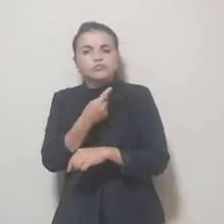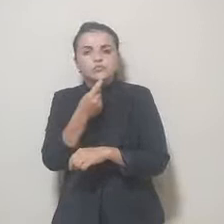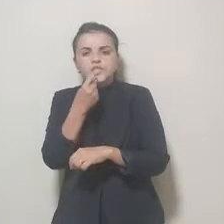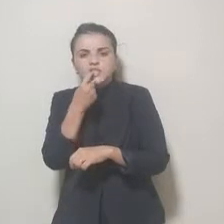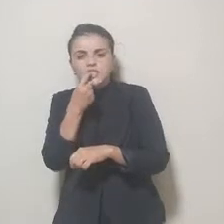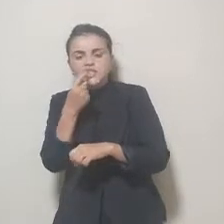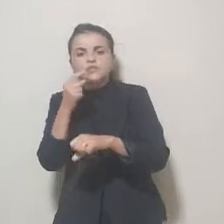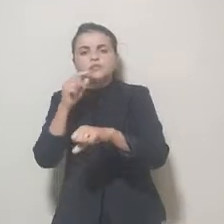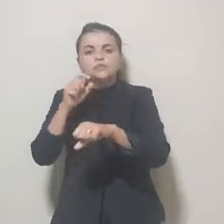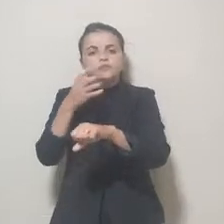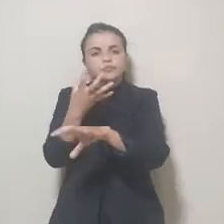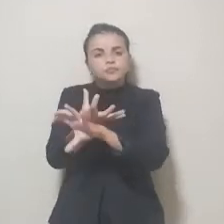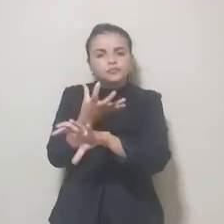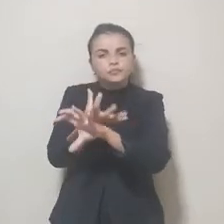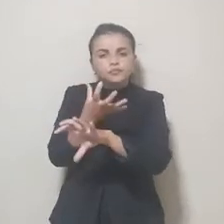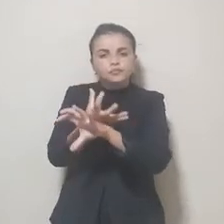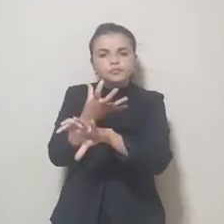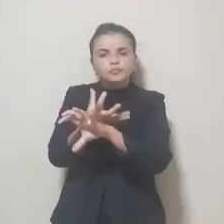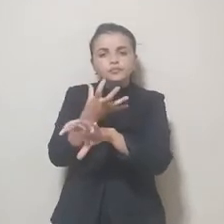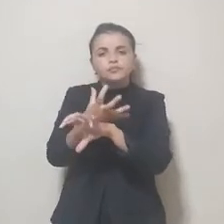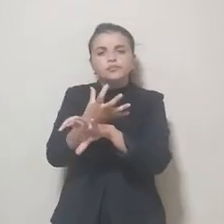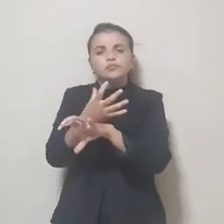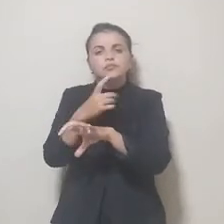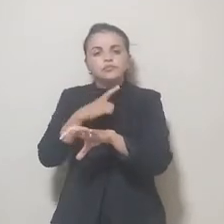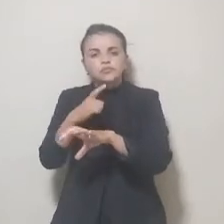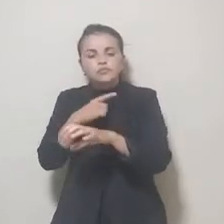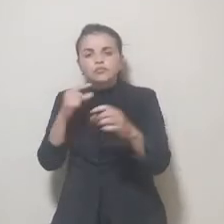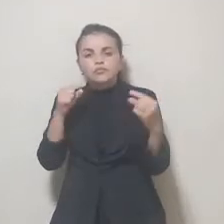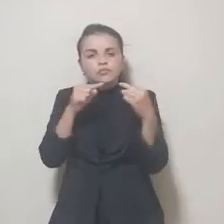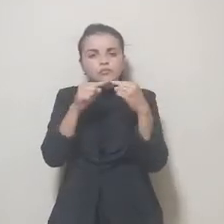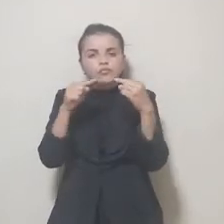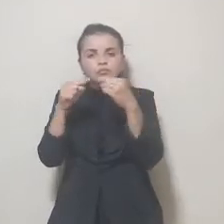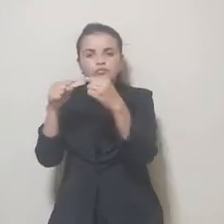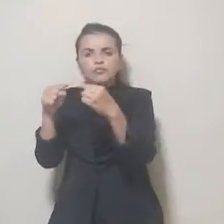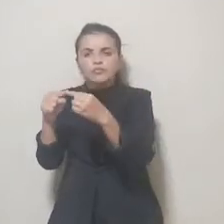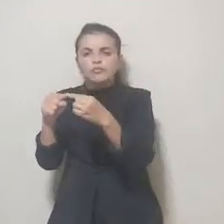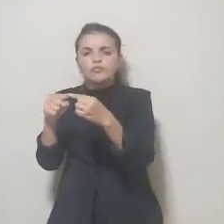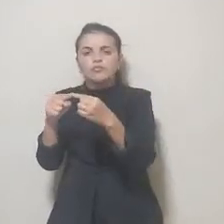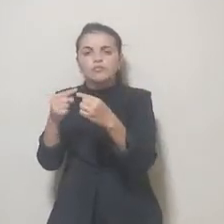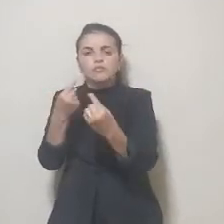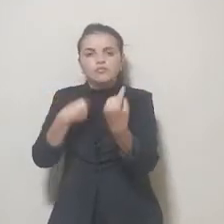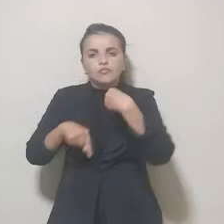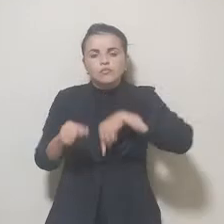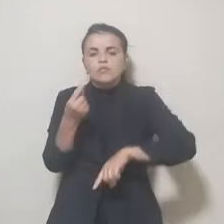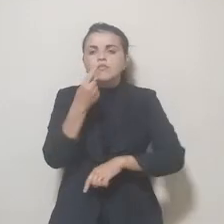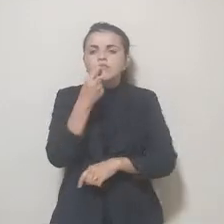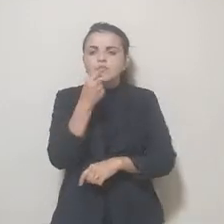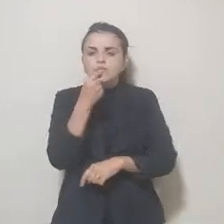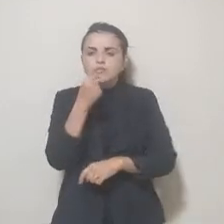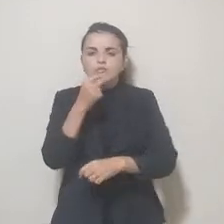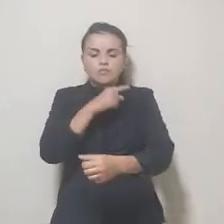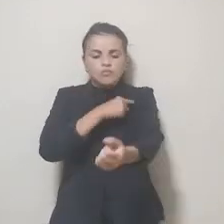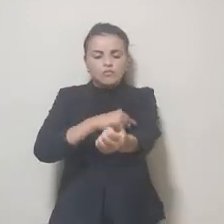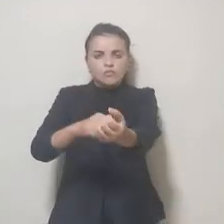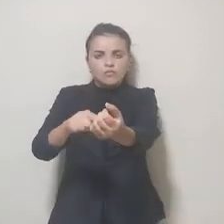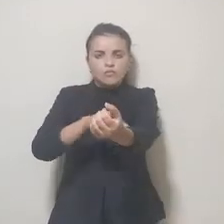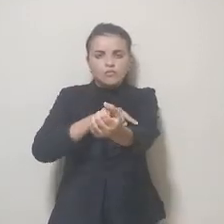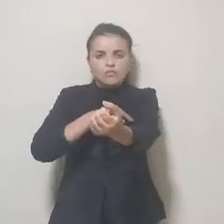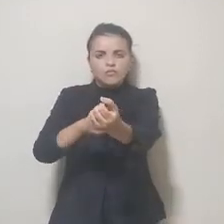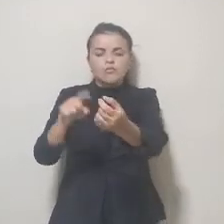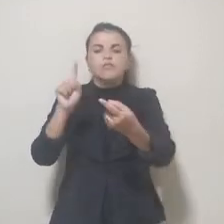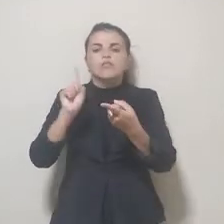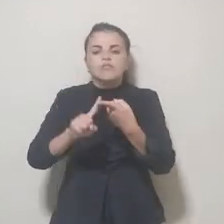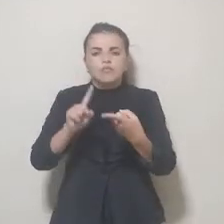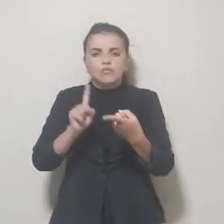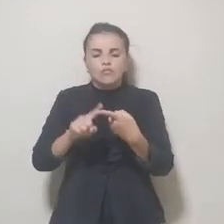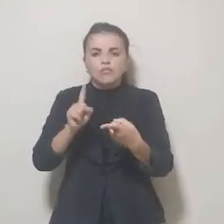basicamente a função dela é ter uma relação entre os cálcios que vão estar no nosso sangue, na nossa corrente sanguínea e nos nossos